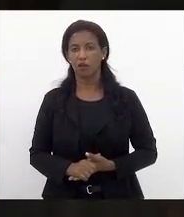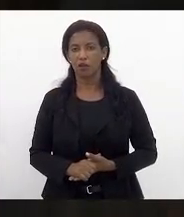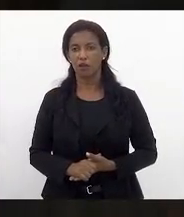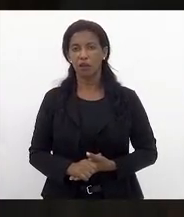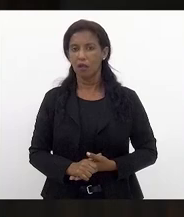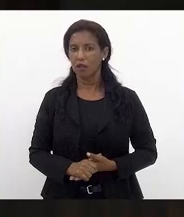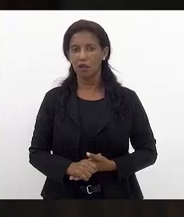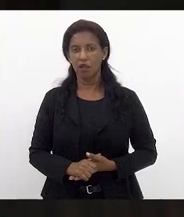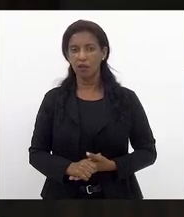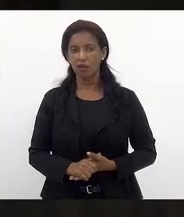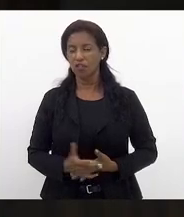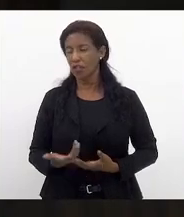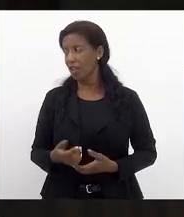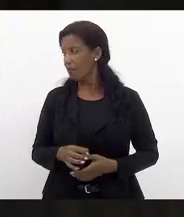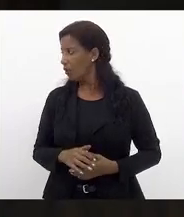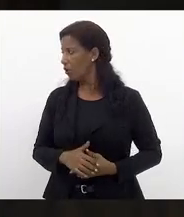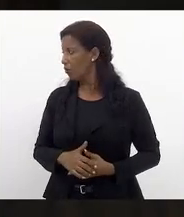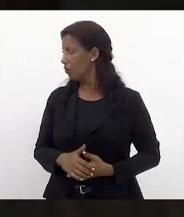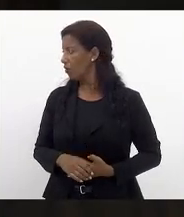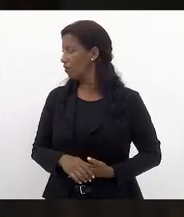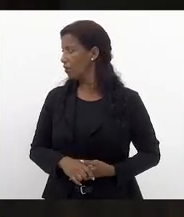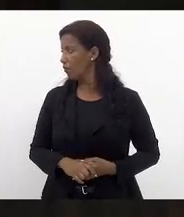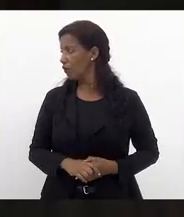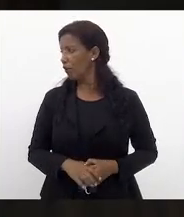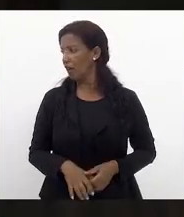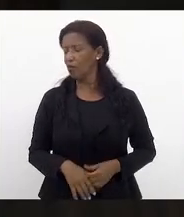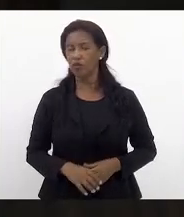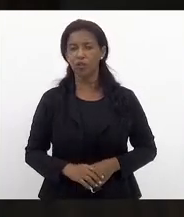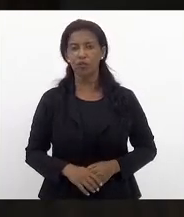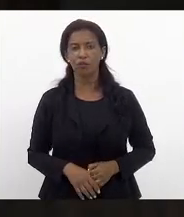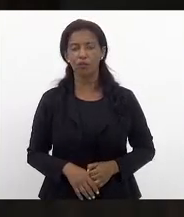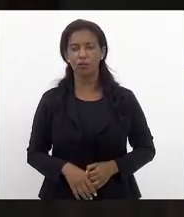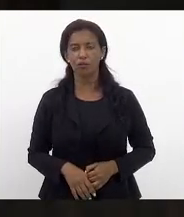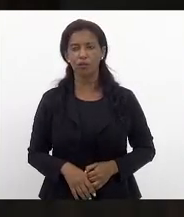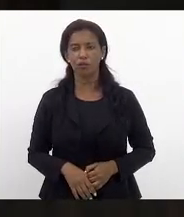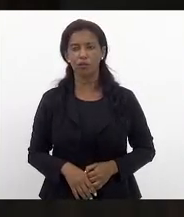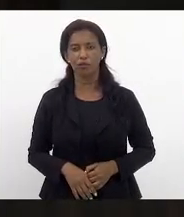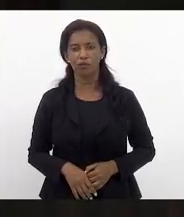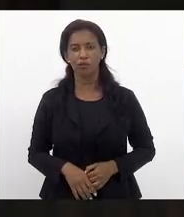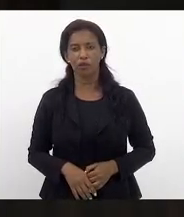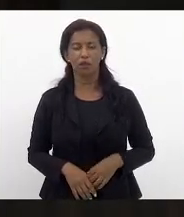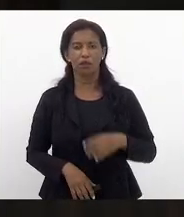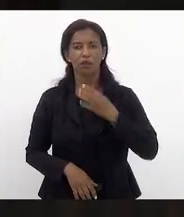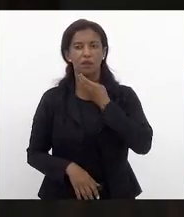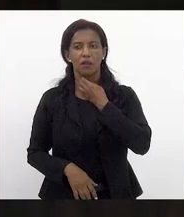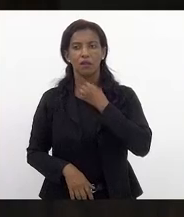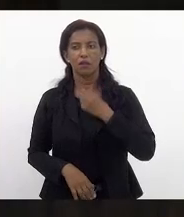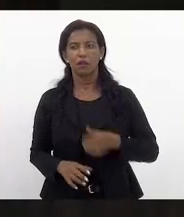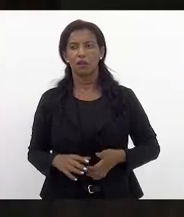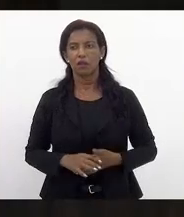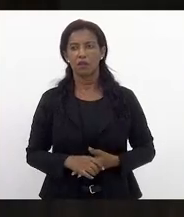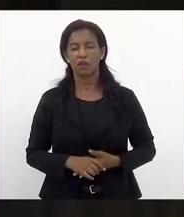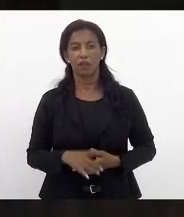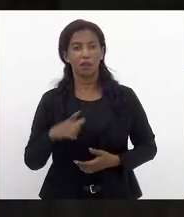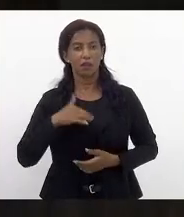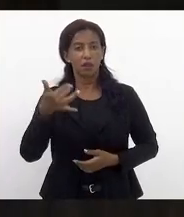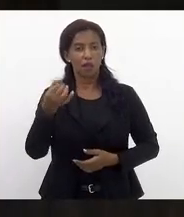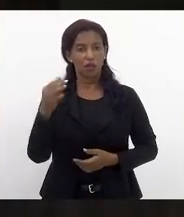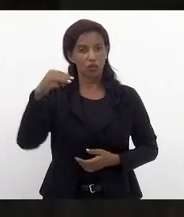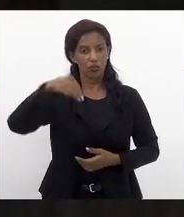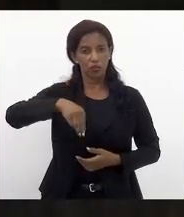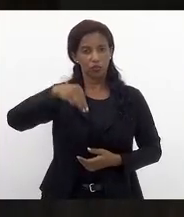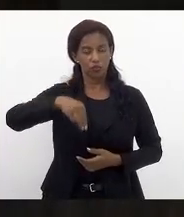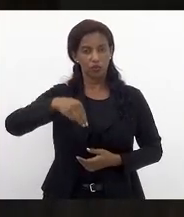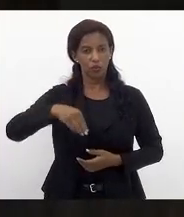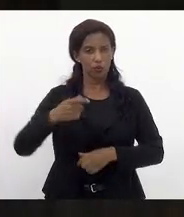Mônica Francisco, não se encontrando presente. Próximo orador, deputado Rubens Bontempo. Vossa Excelência dispõe de 10 minutos no